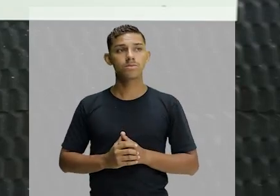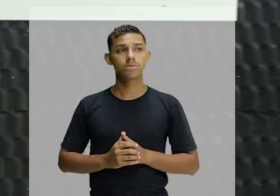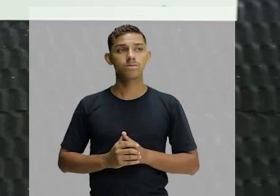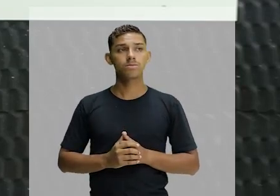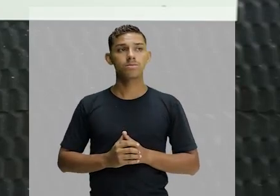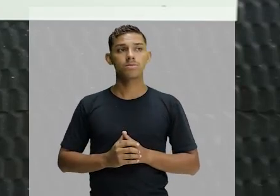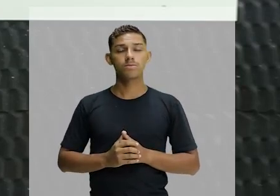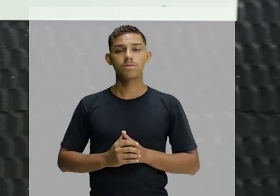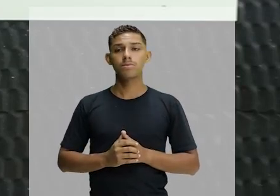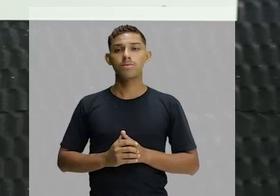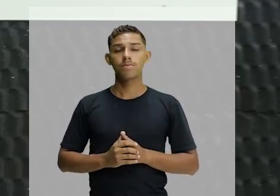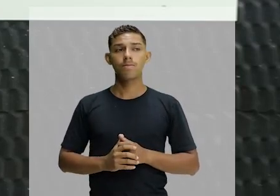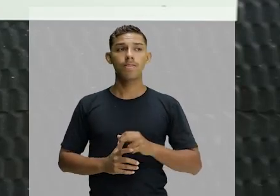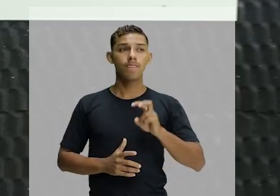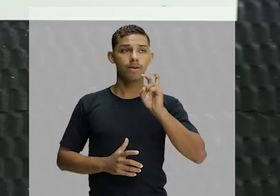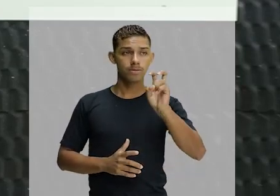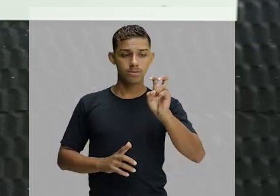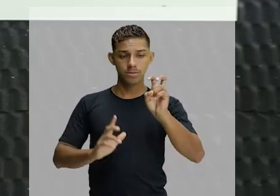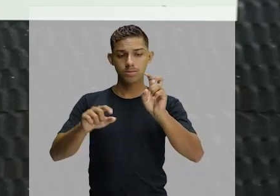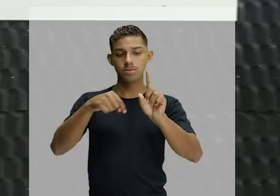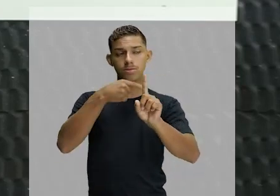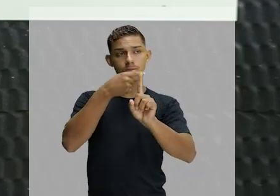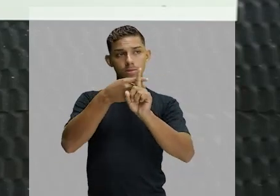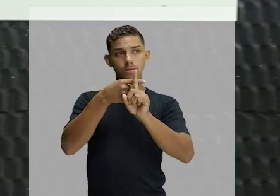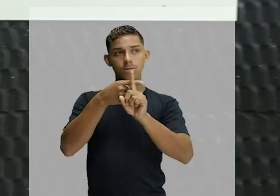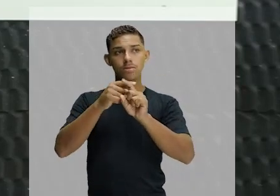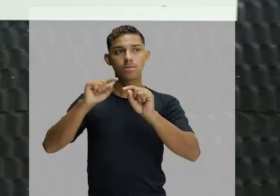5 mais o -1